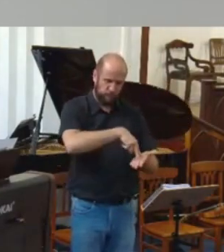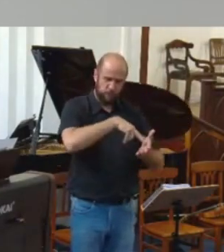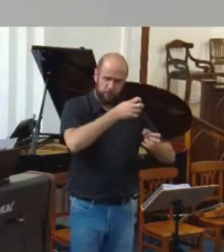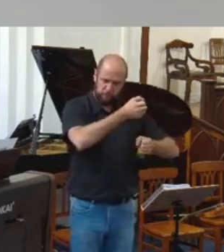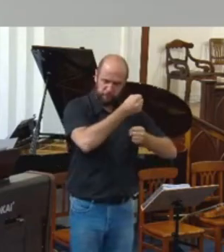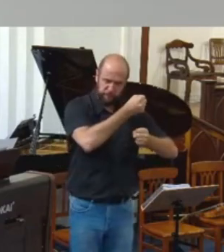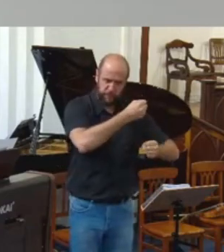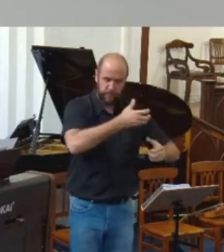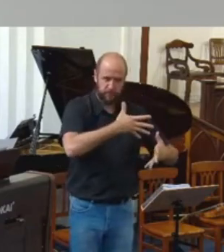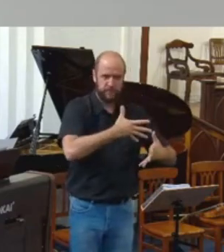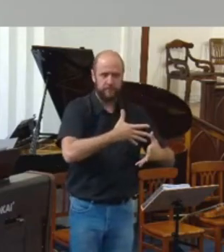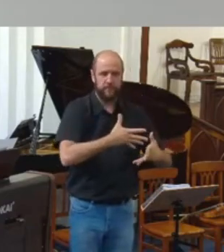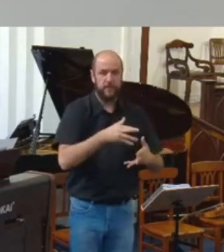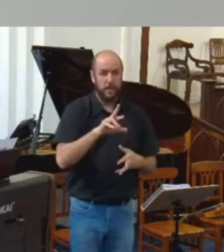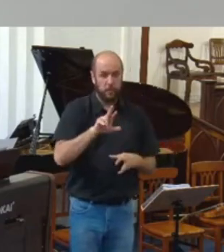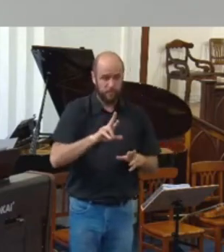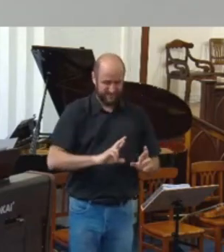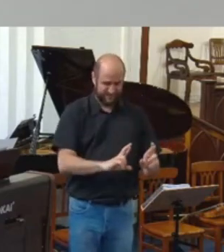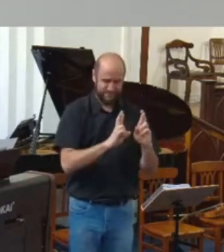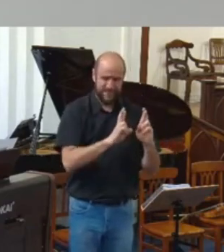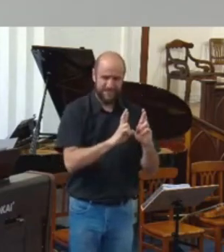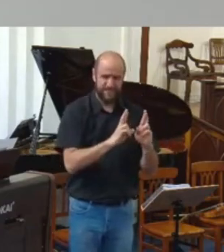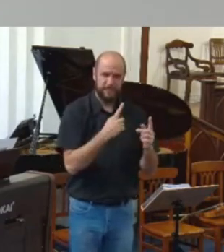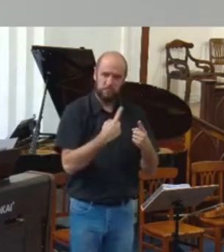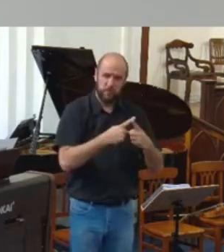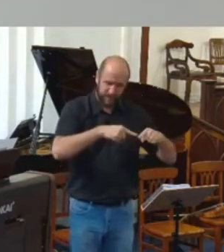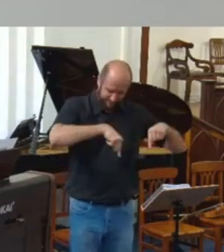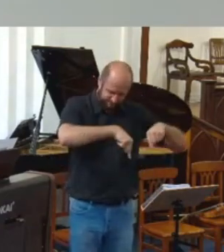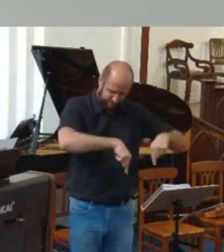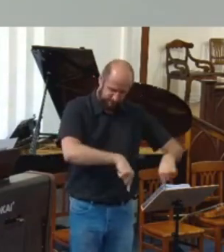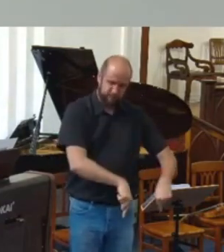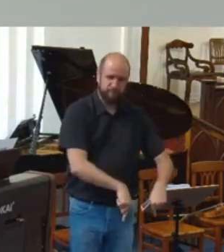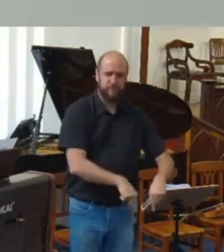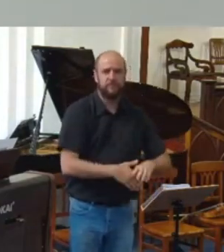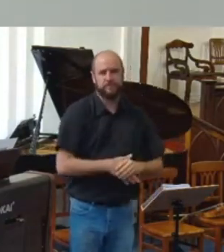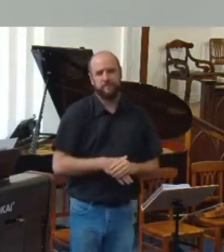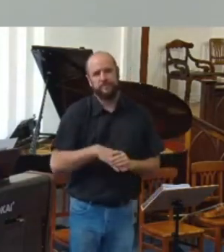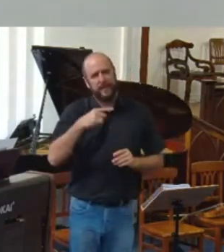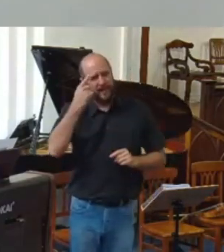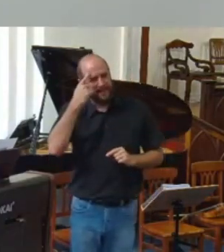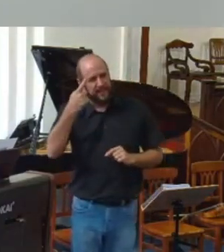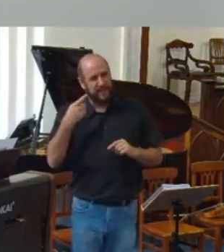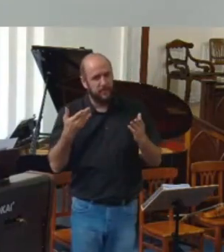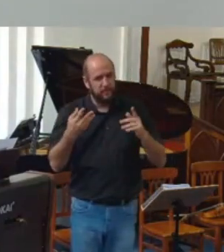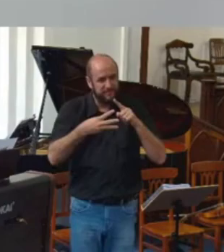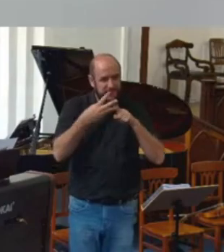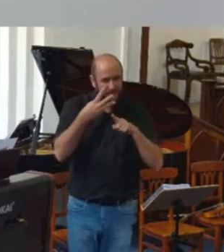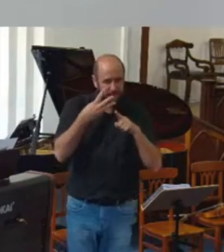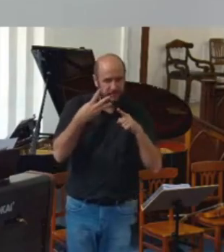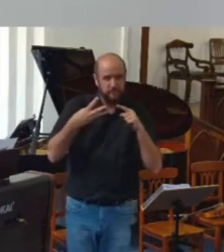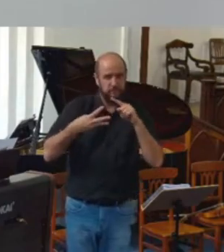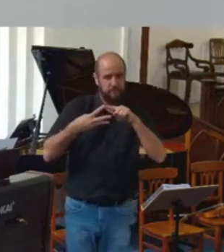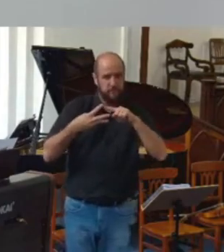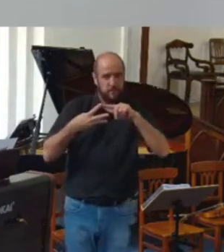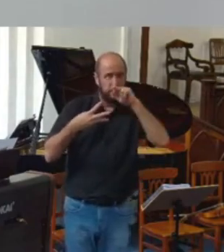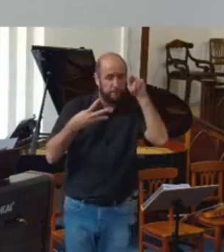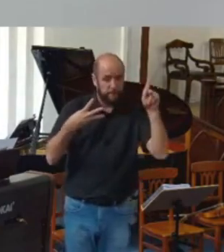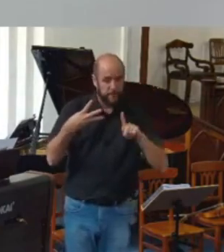ter esperança, a esperança verdadeira. Então, a partir dessa ideia, eu vou falar sobre três coisas: sobre